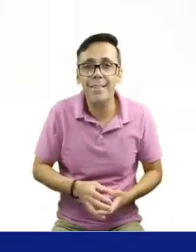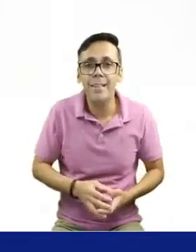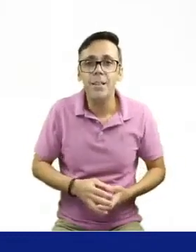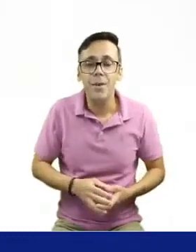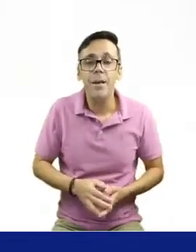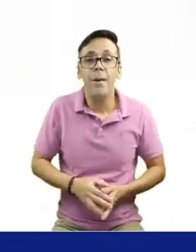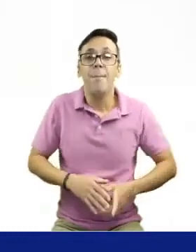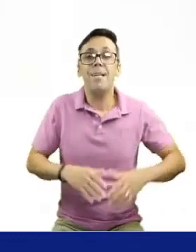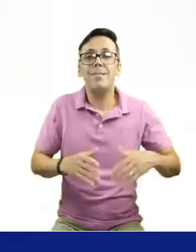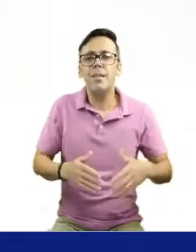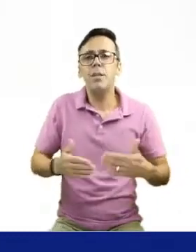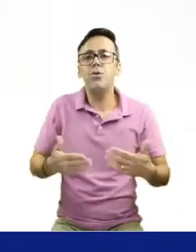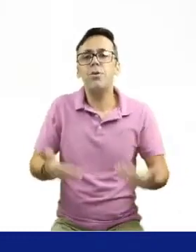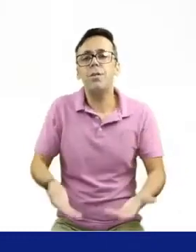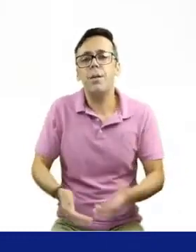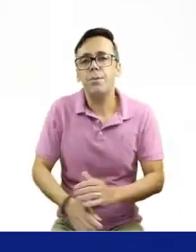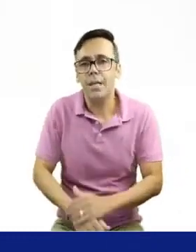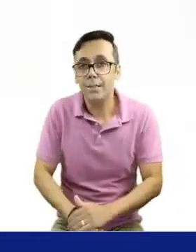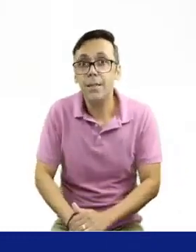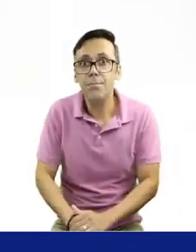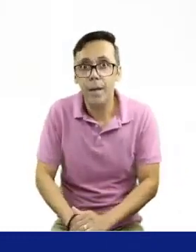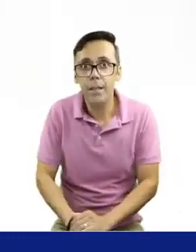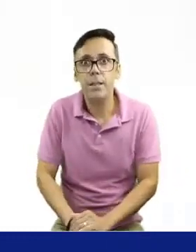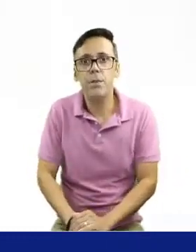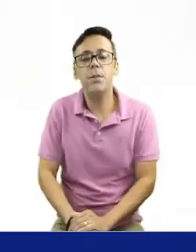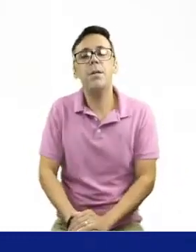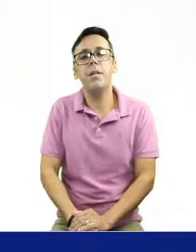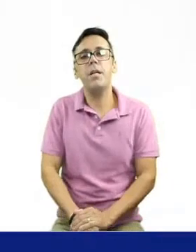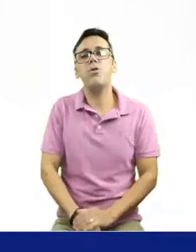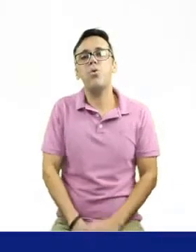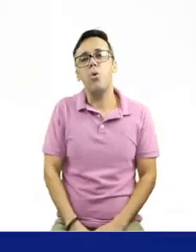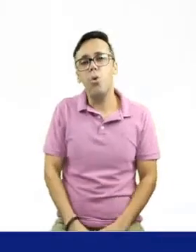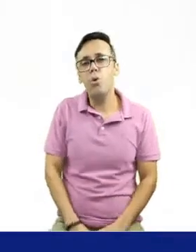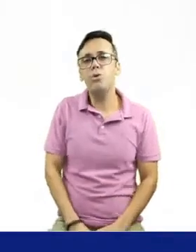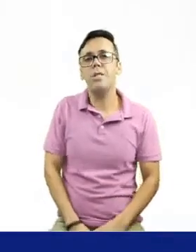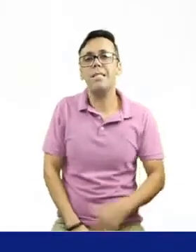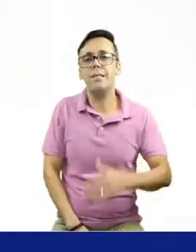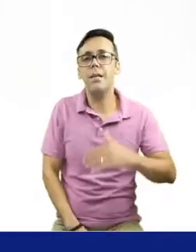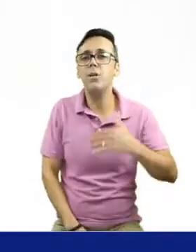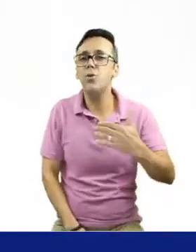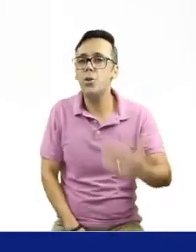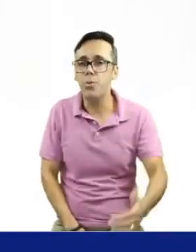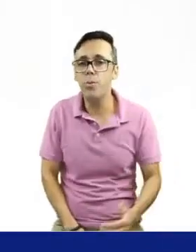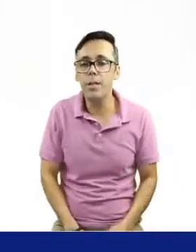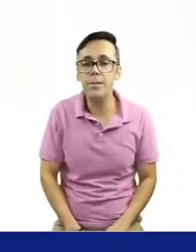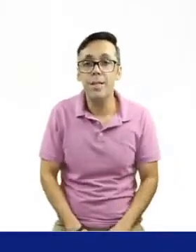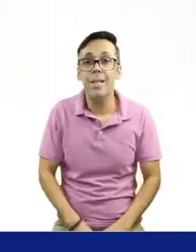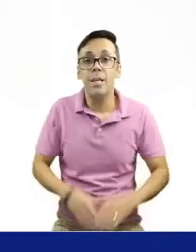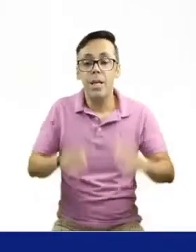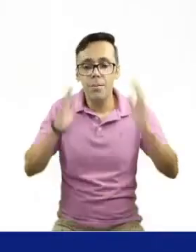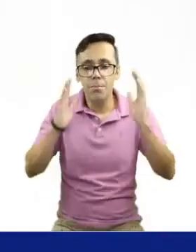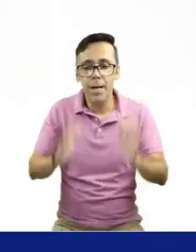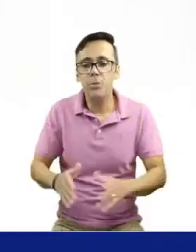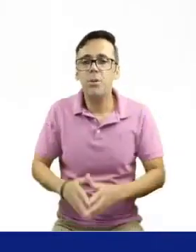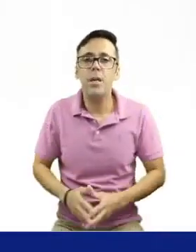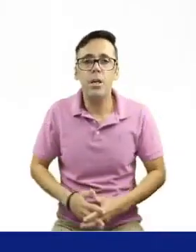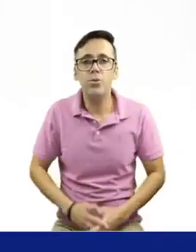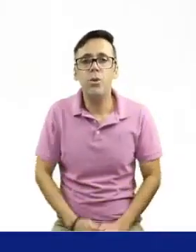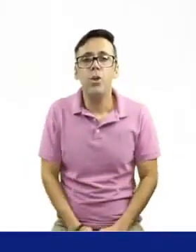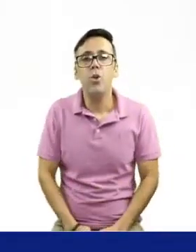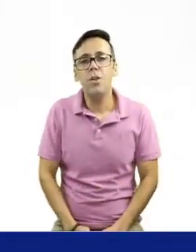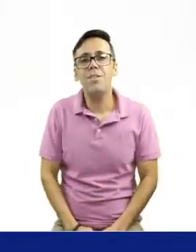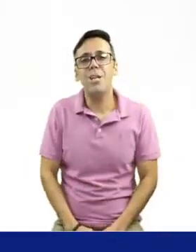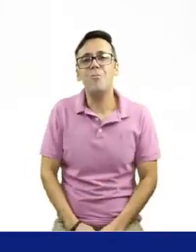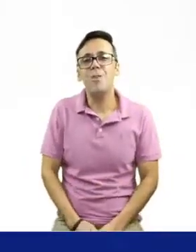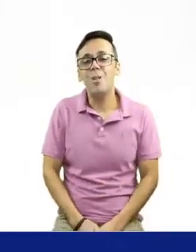grandes capitais né mas tantas outras capitais também irão demandar esses concursos essas seleções públicas e mais